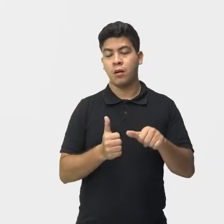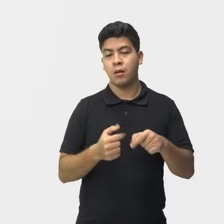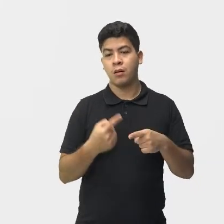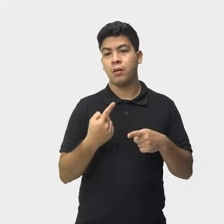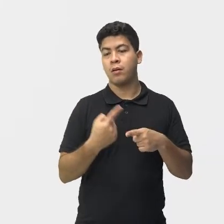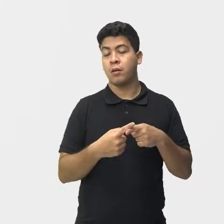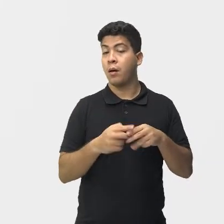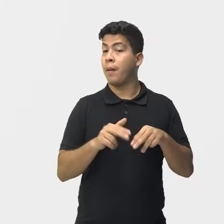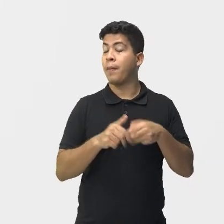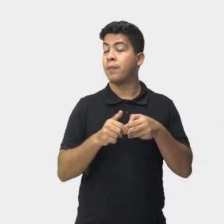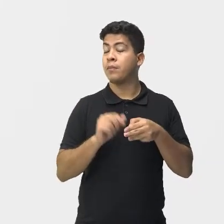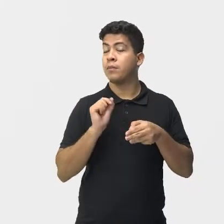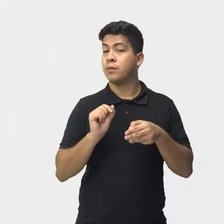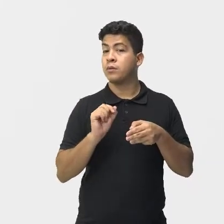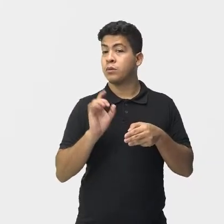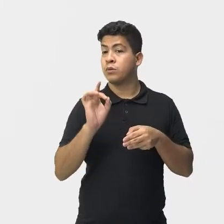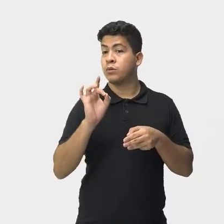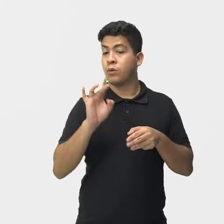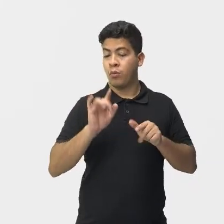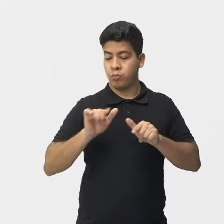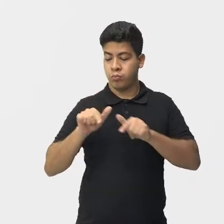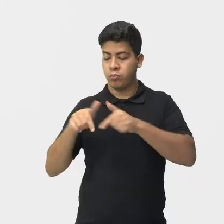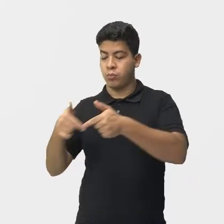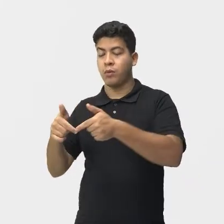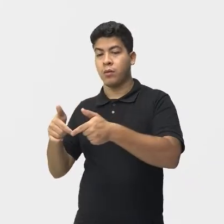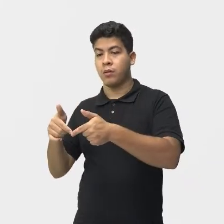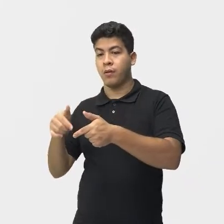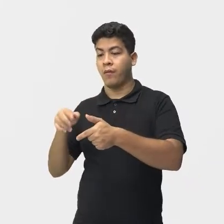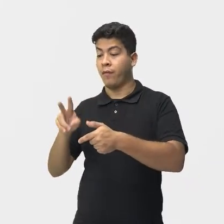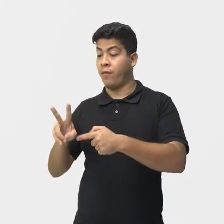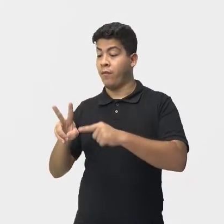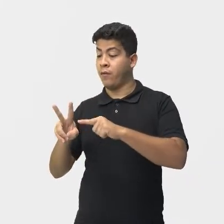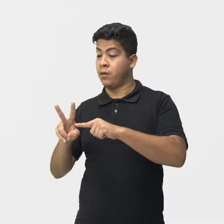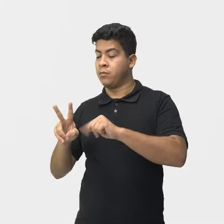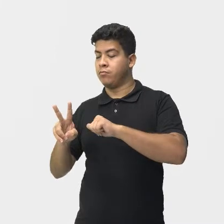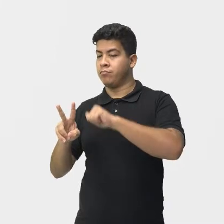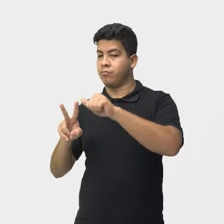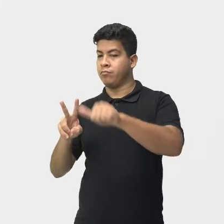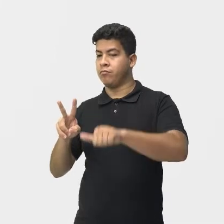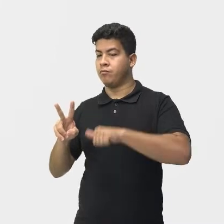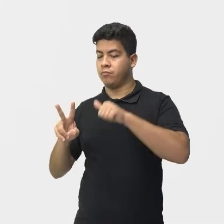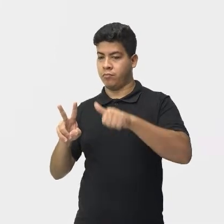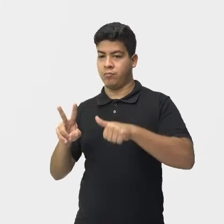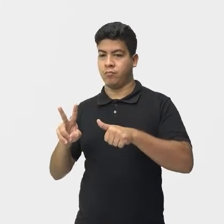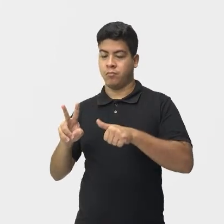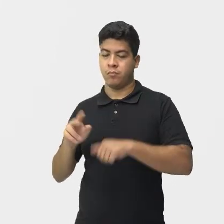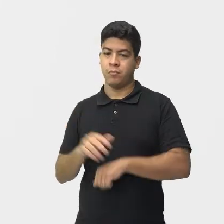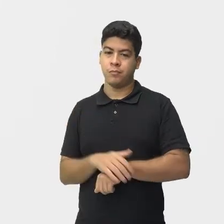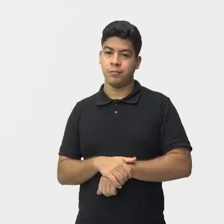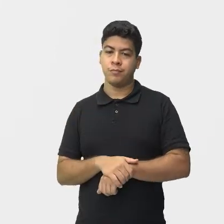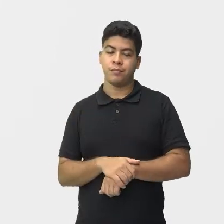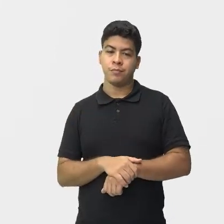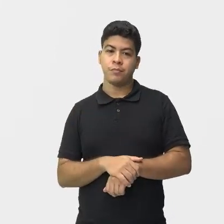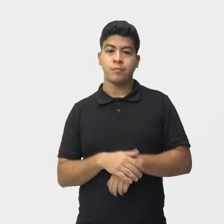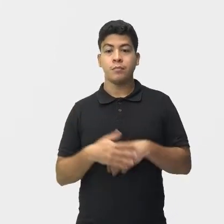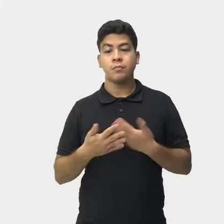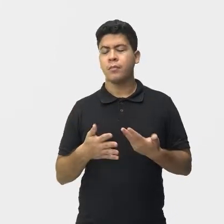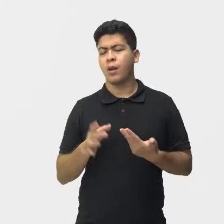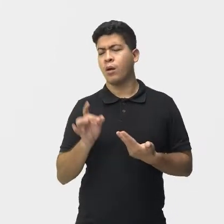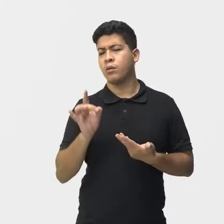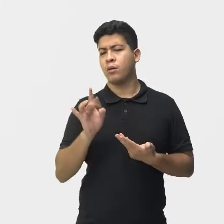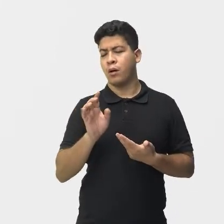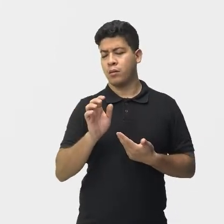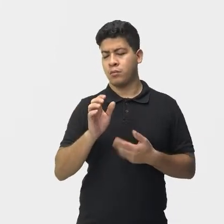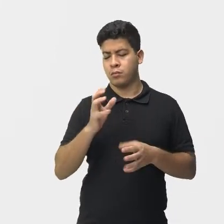o trabalho só existe quando varia o volume. Veja, nessa transformação aqui, a gente basta calcular a área.